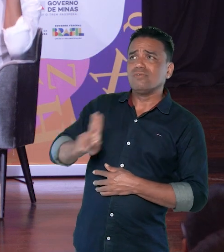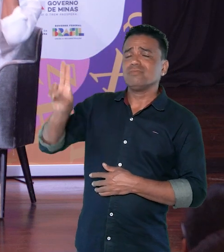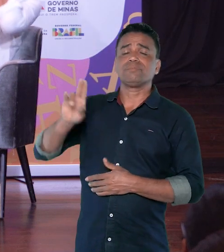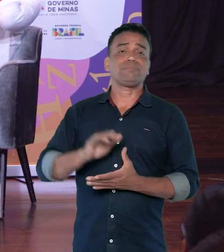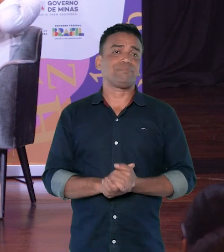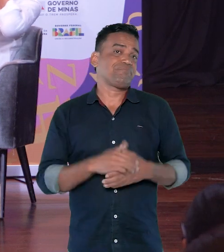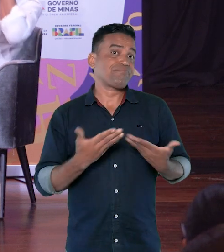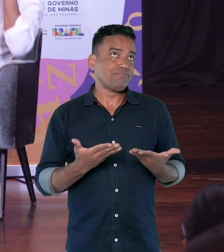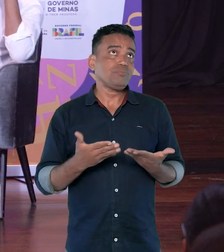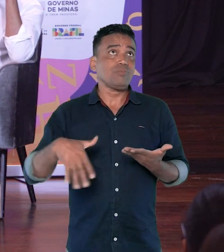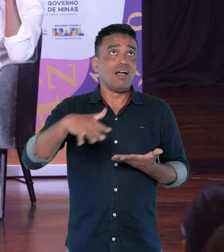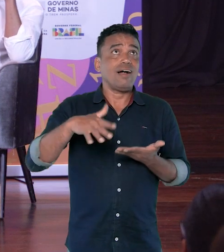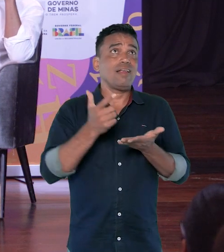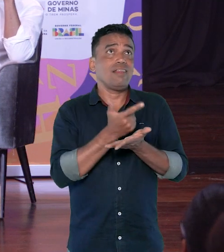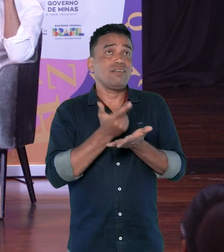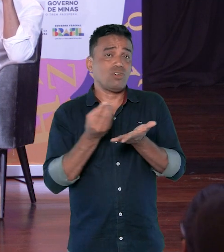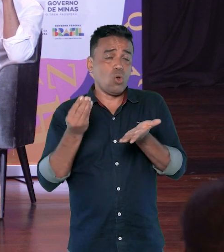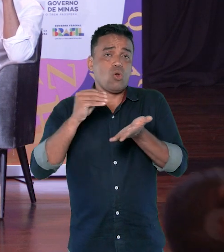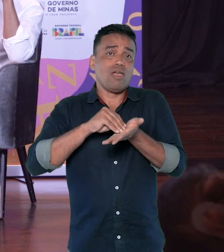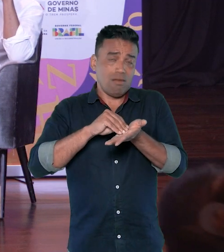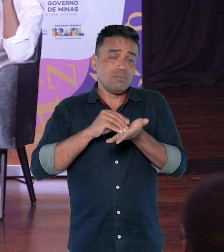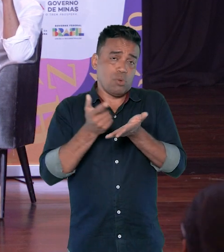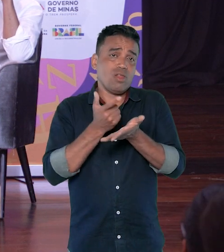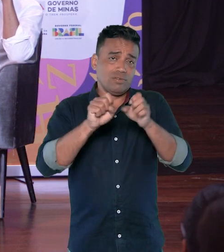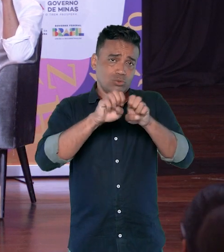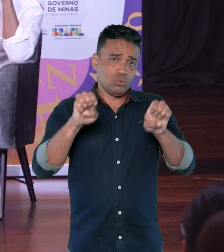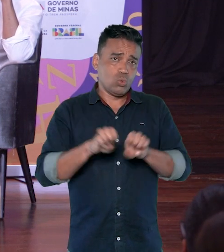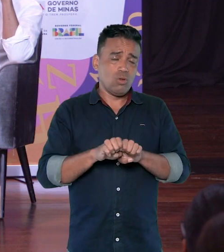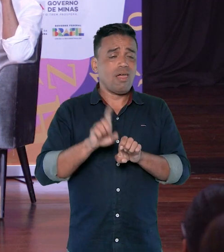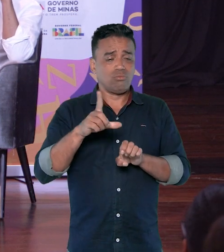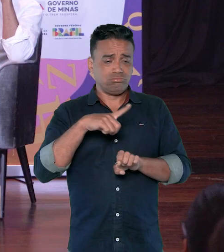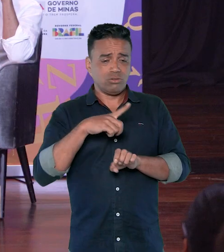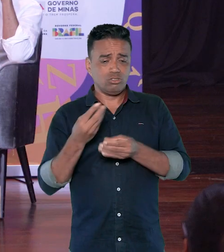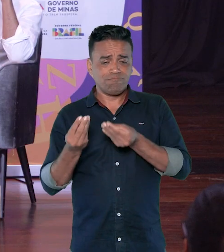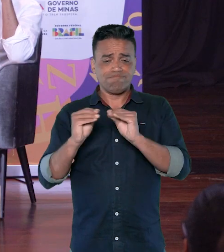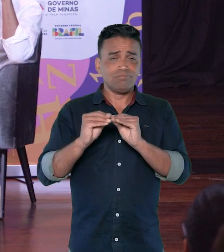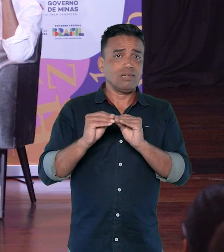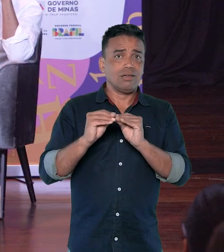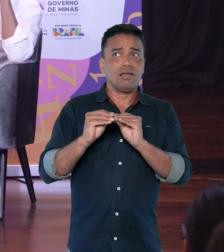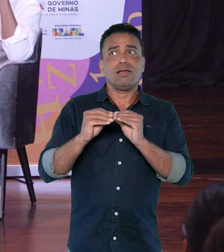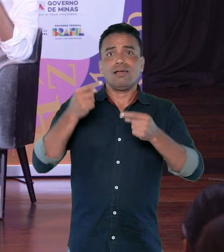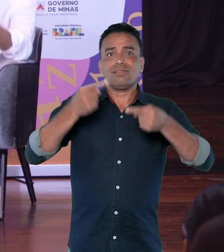O ambiente acadêmico, no de onde eles vêm, é uma forma de deslocar o debate racial no Brasil.